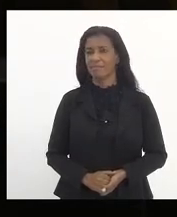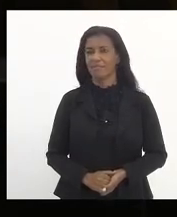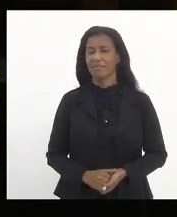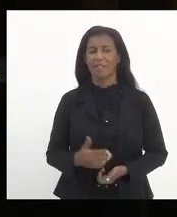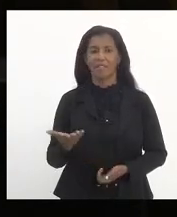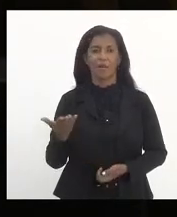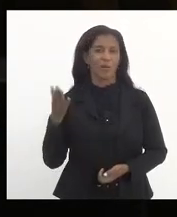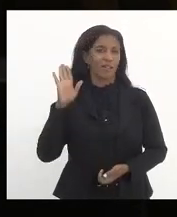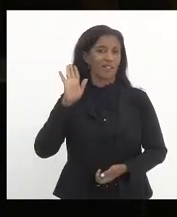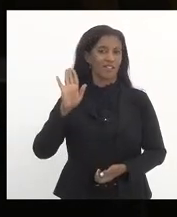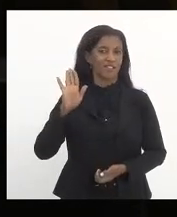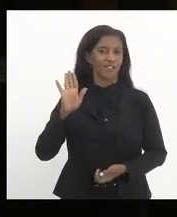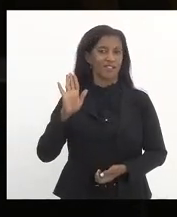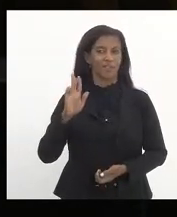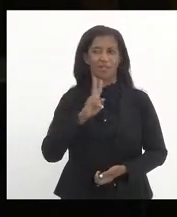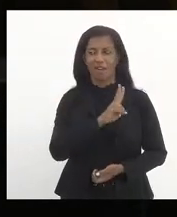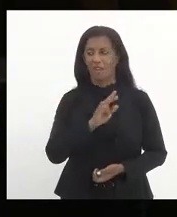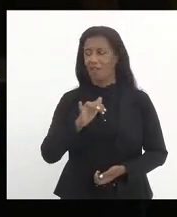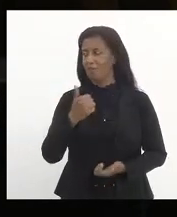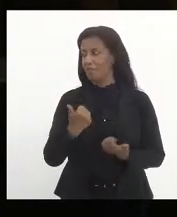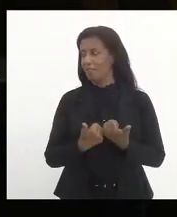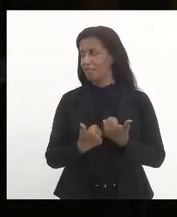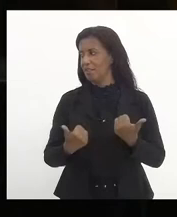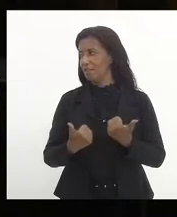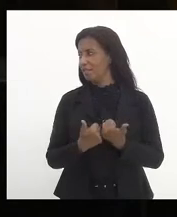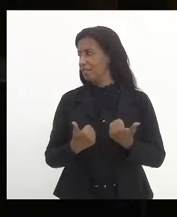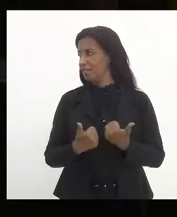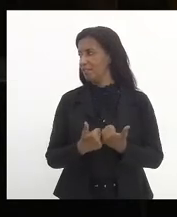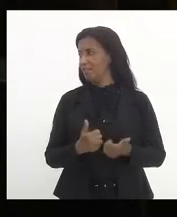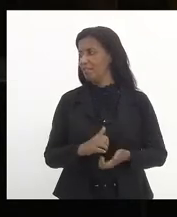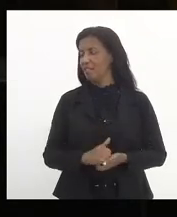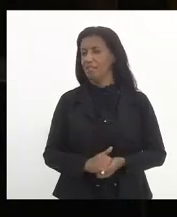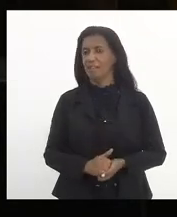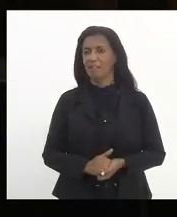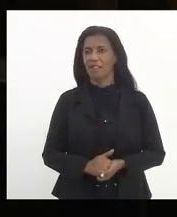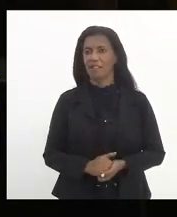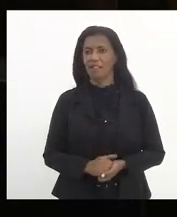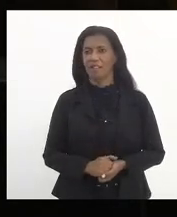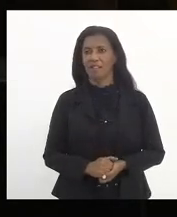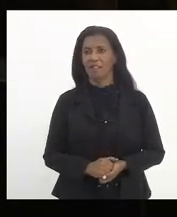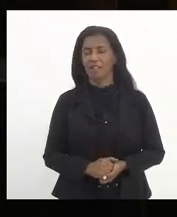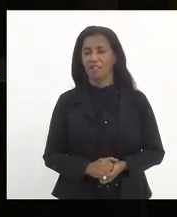candidatura à vice-governadoria esteja lhe entusiasmando.